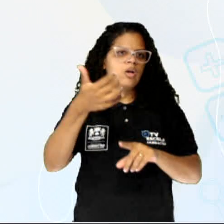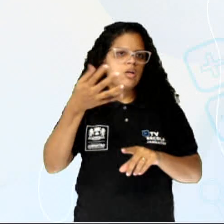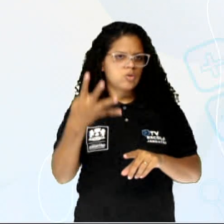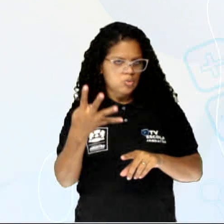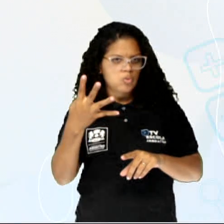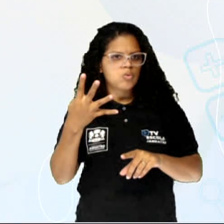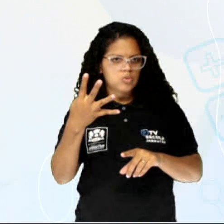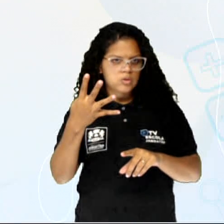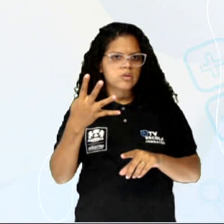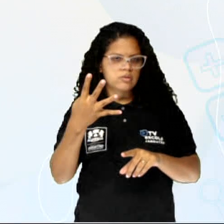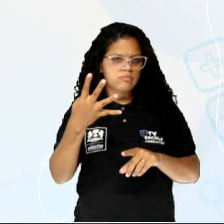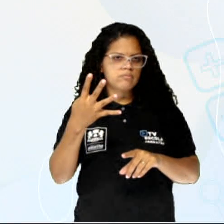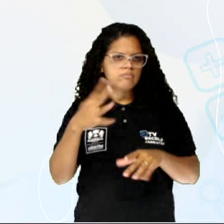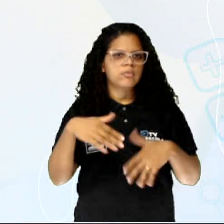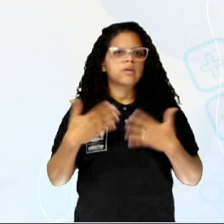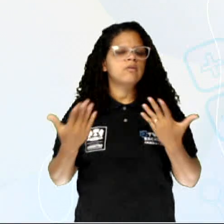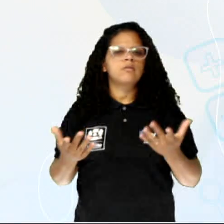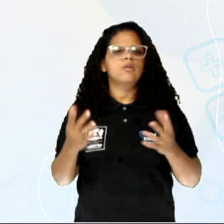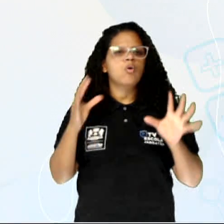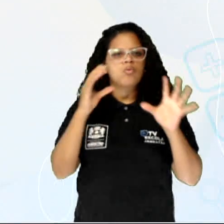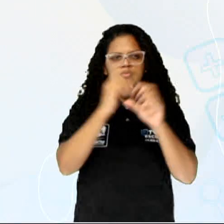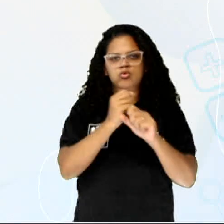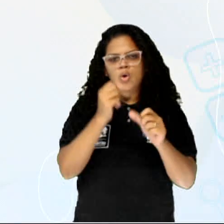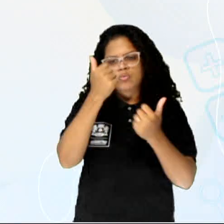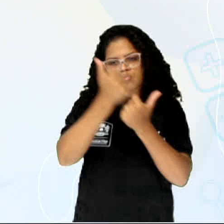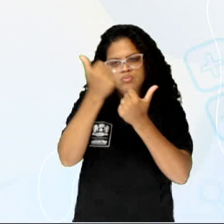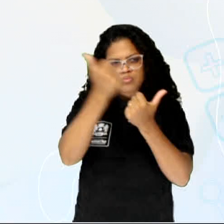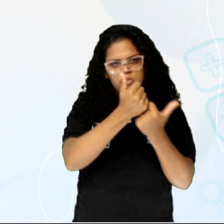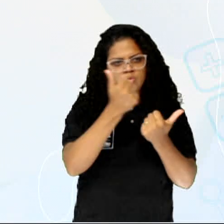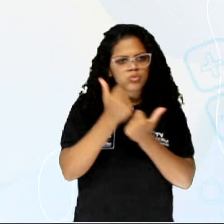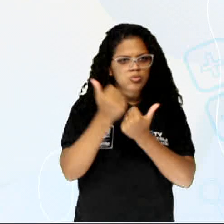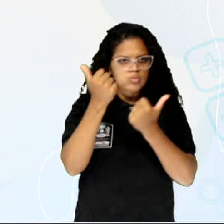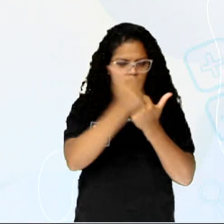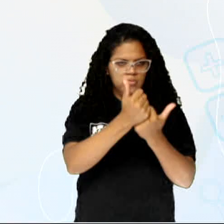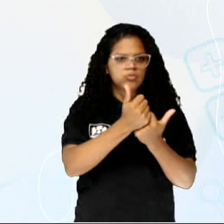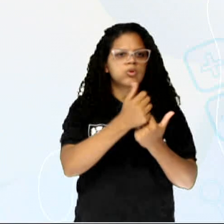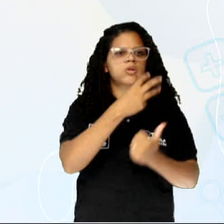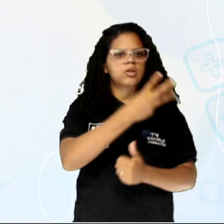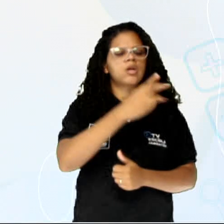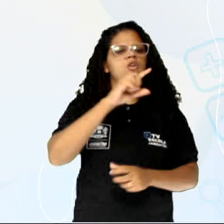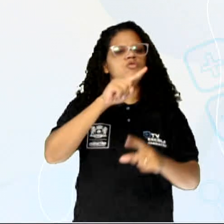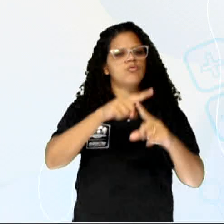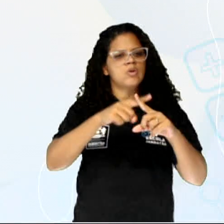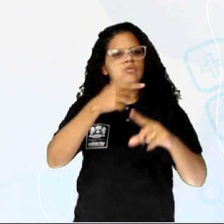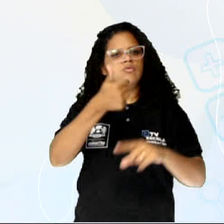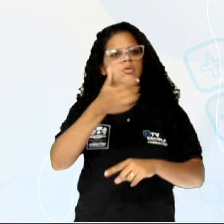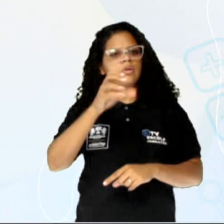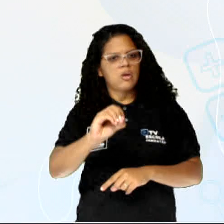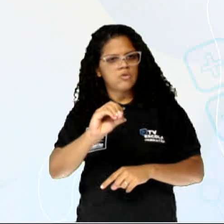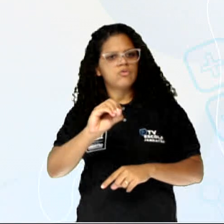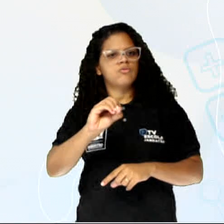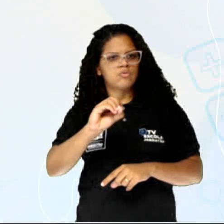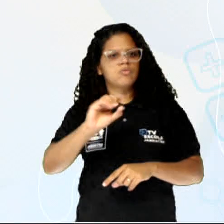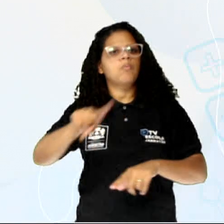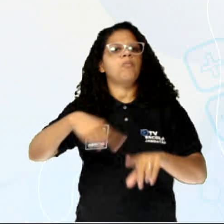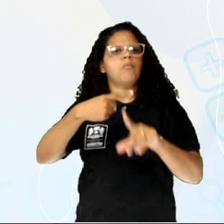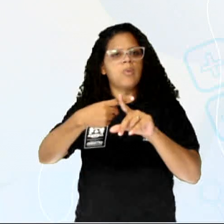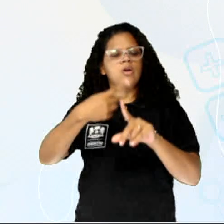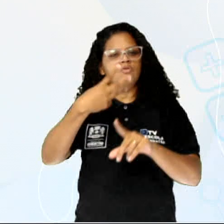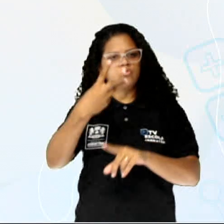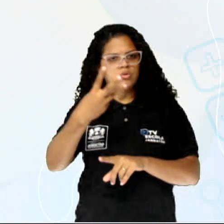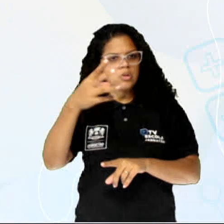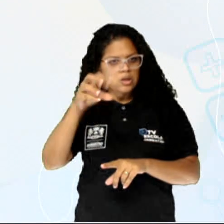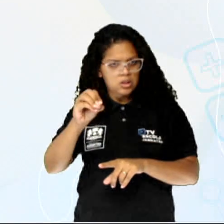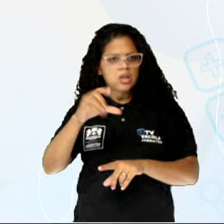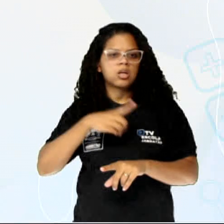14 mais 10. Tá? É só você substituir. Então eu tenho aqui ó, 3 vezes de 10, que é 30, mais os 30 que a gente já